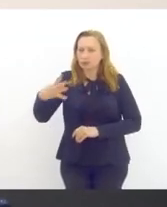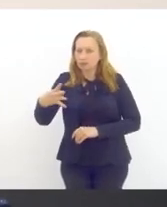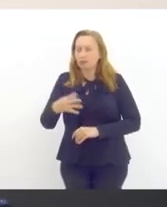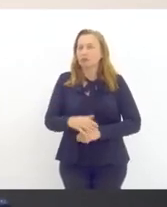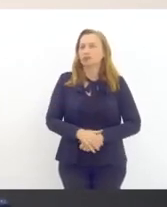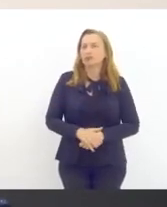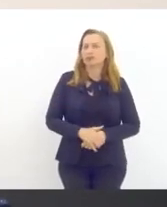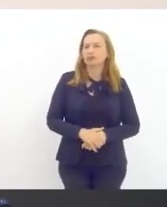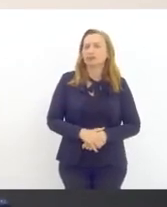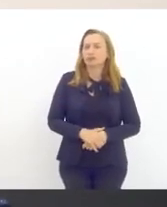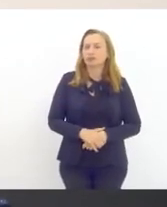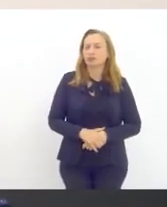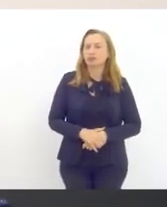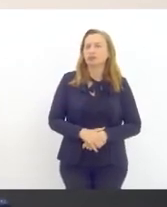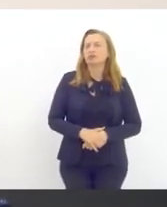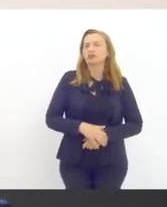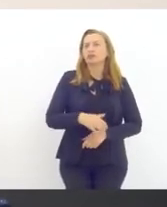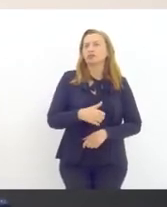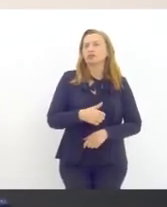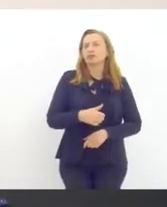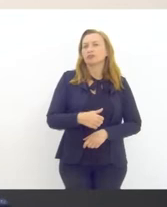1. Para o segundo ano,